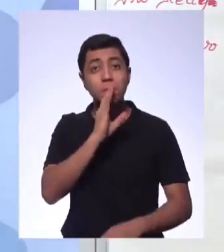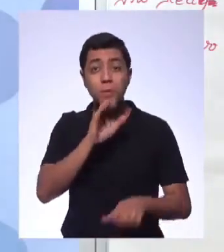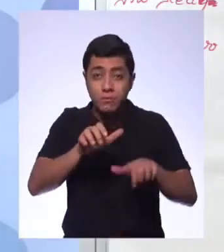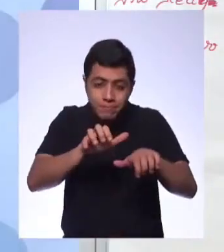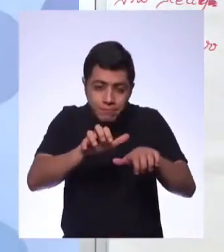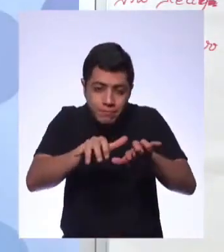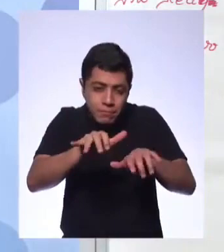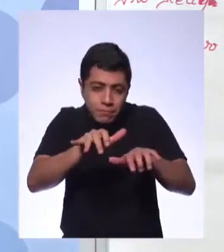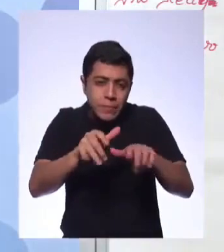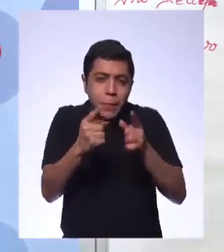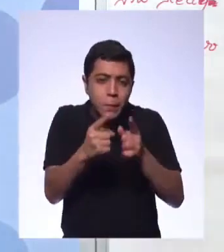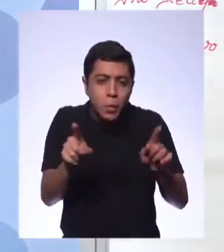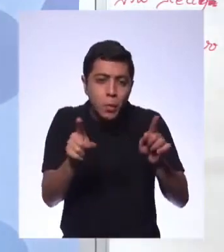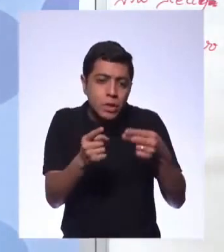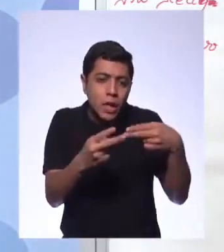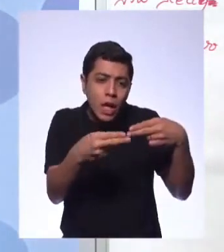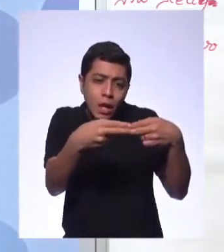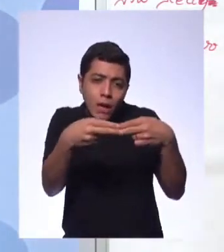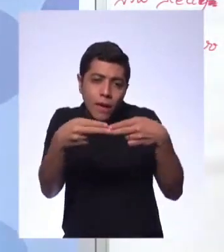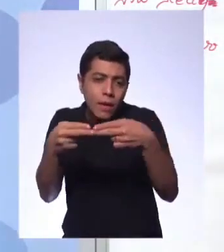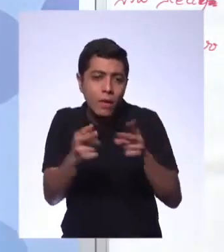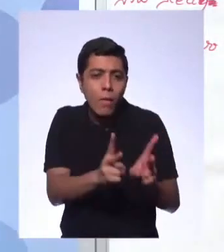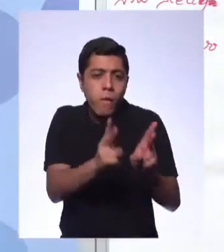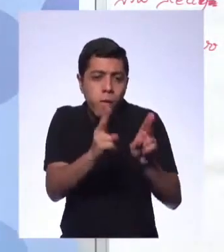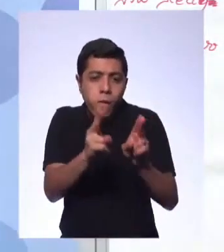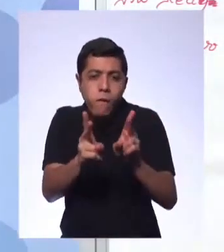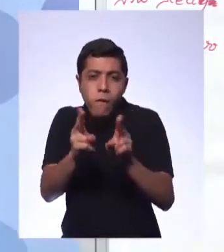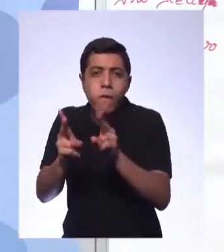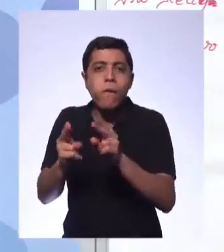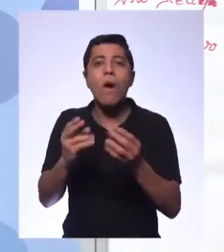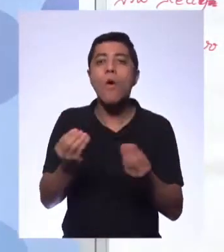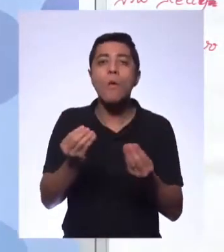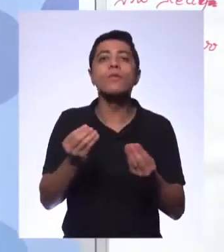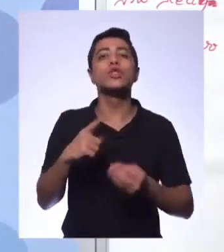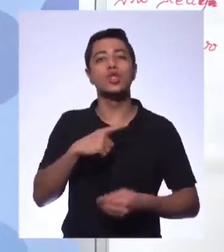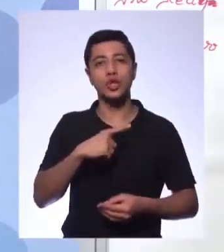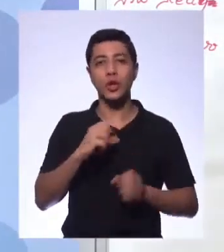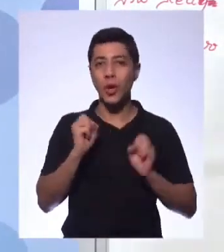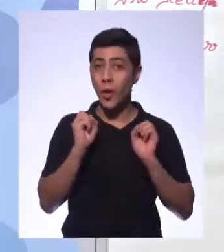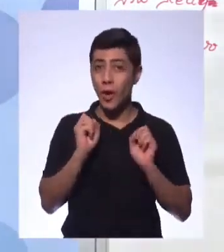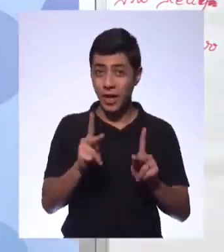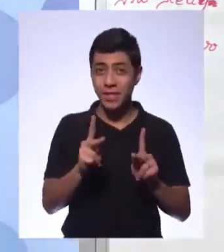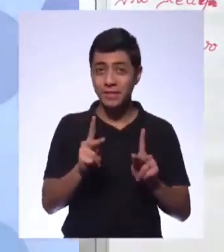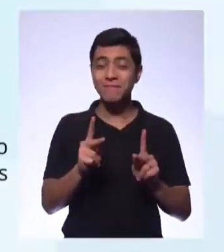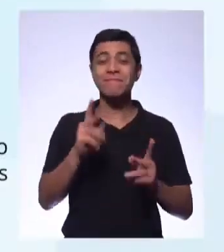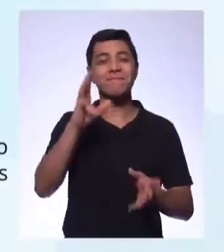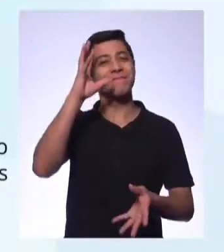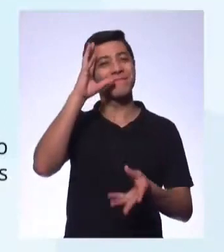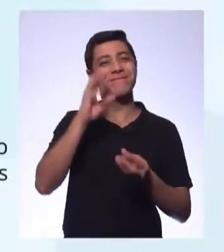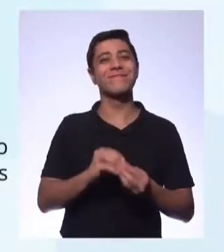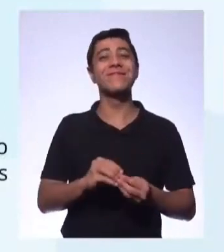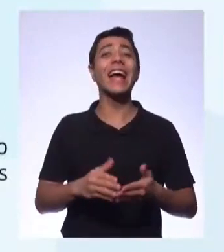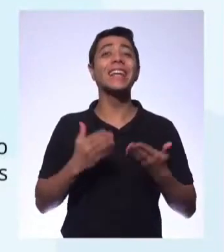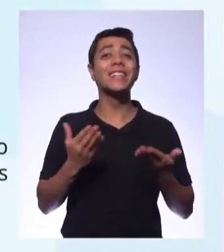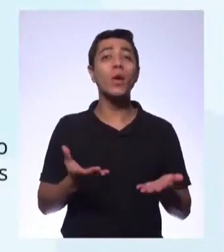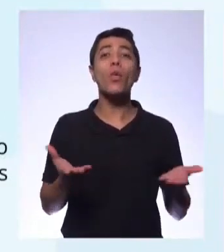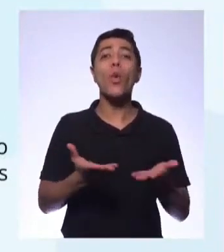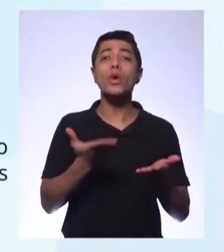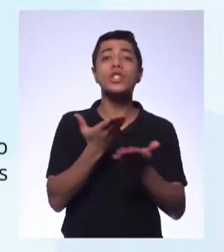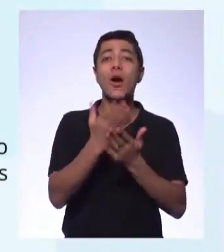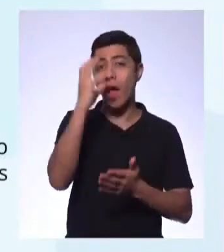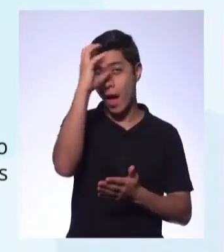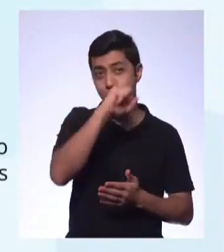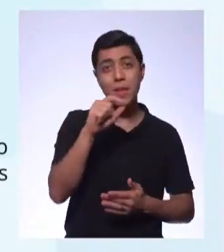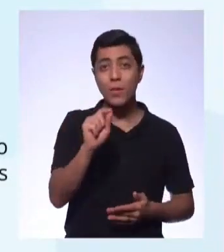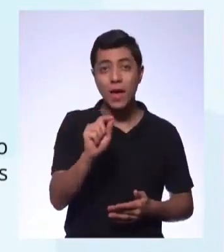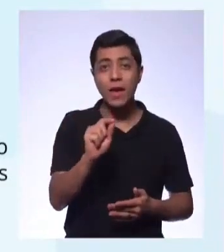partir das trilhas que você já gravou aí com o seu celular, tá bom? Olha só, então, nessa aula nós vimos um pouquinho sobre as profissões de um